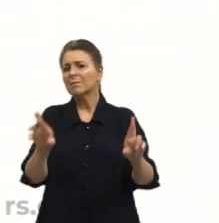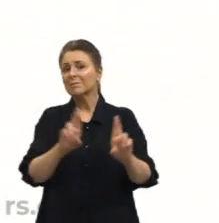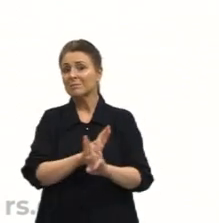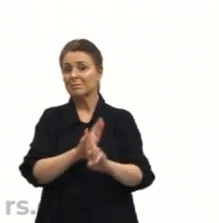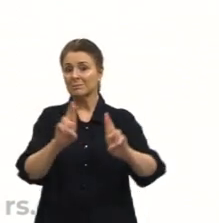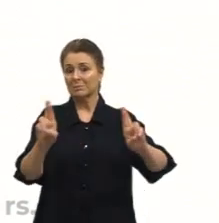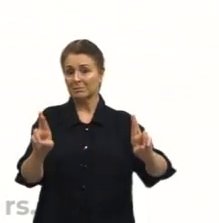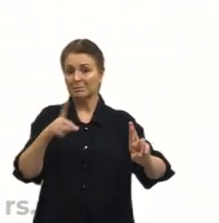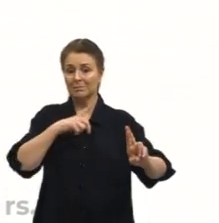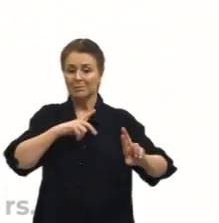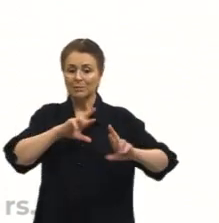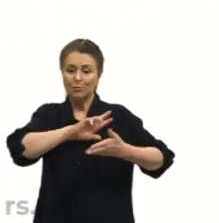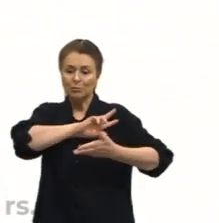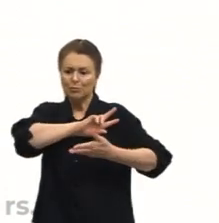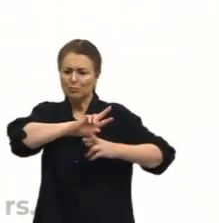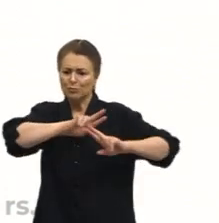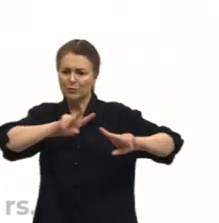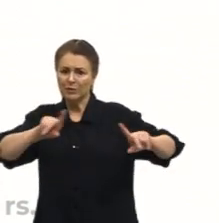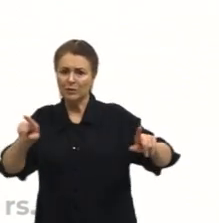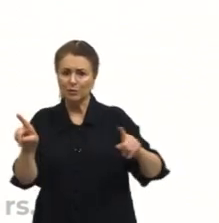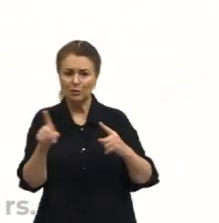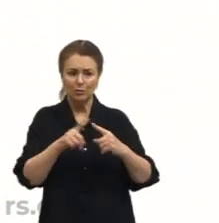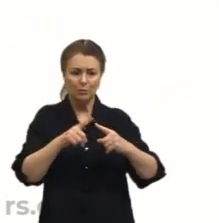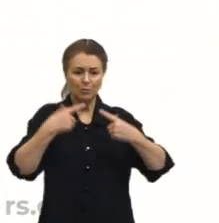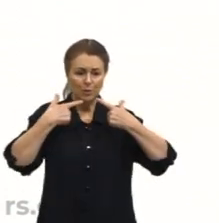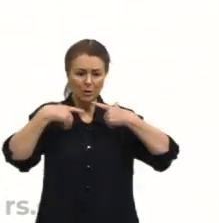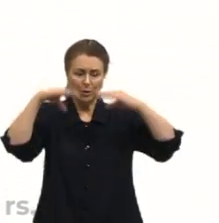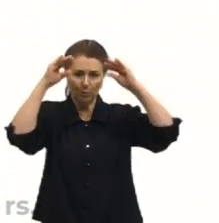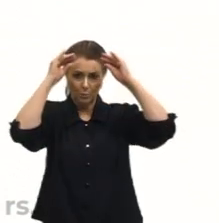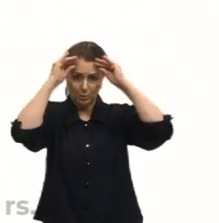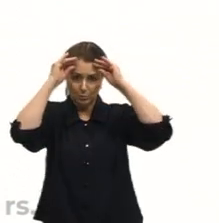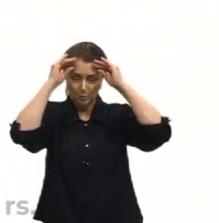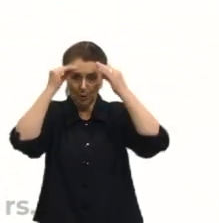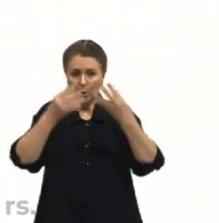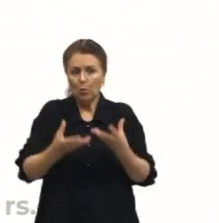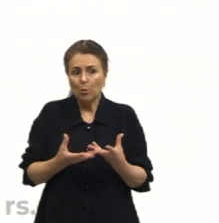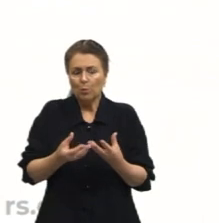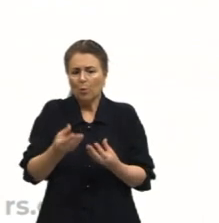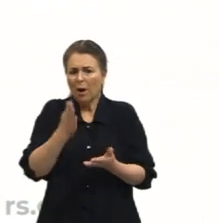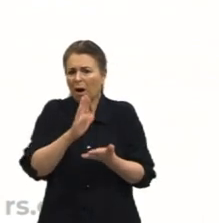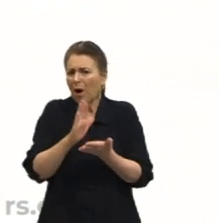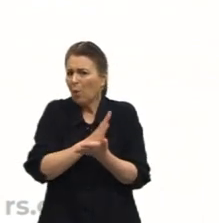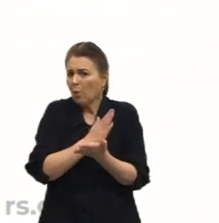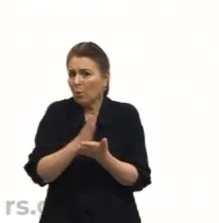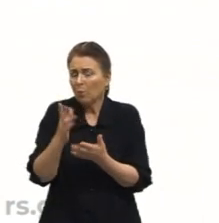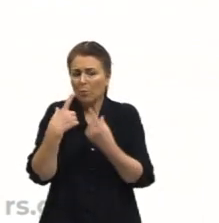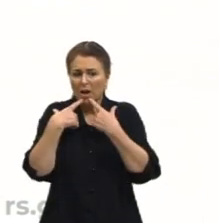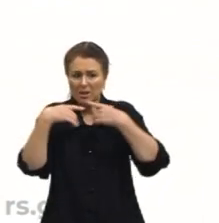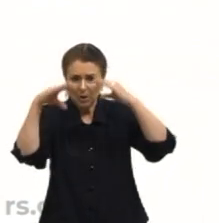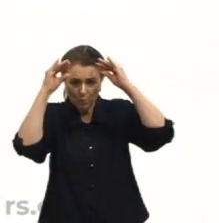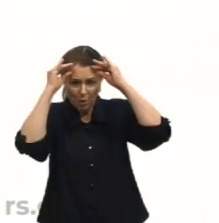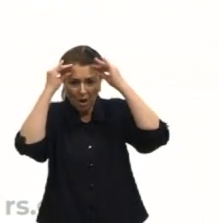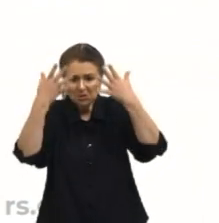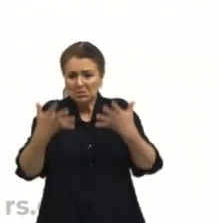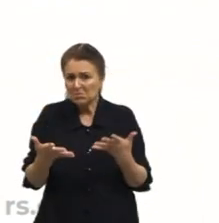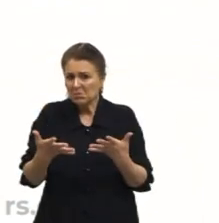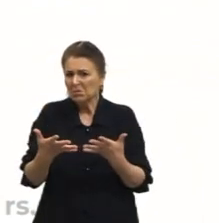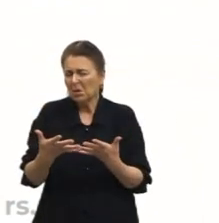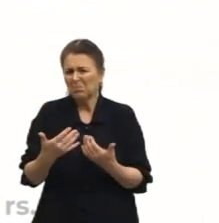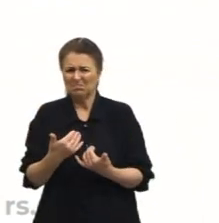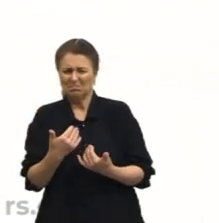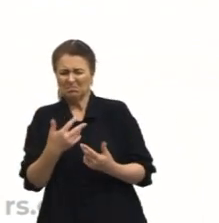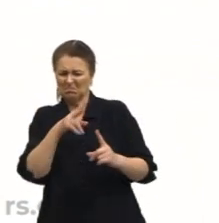de diferentes linguagens e como algumas não são tão bem vistas a questão de número